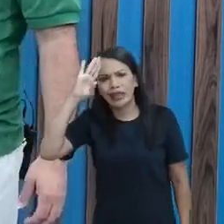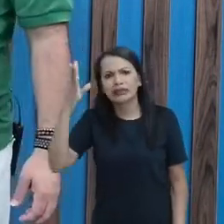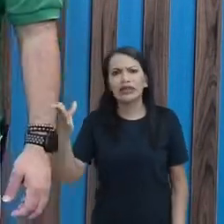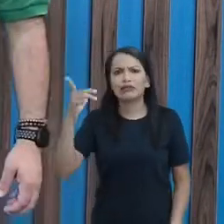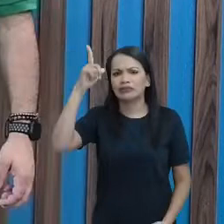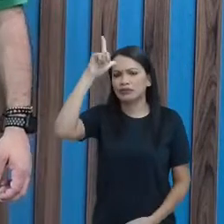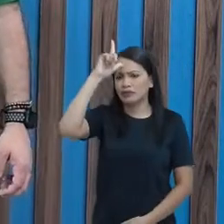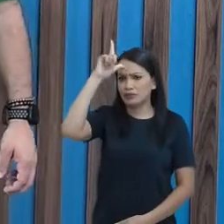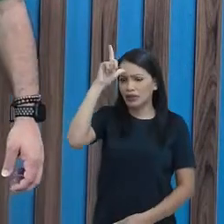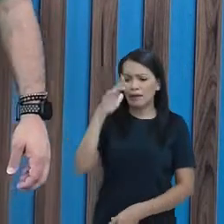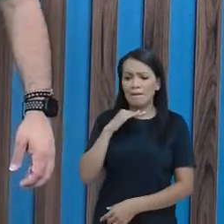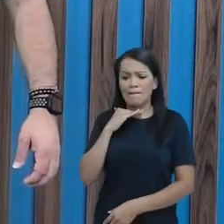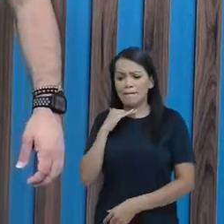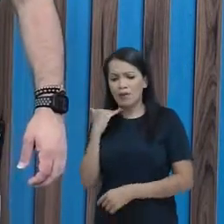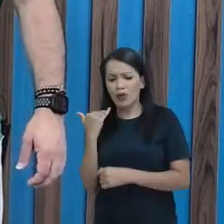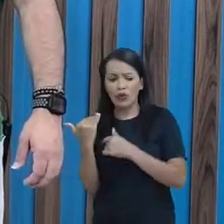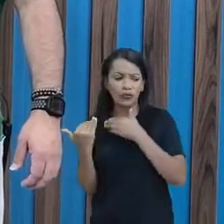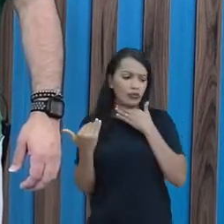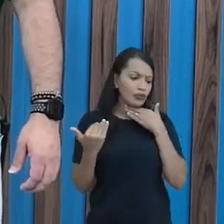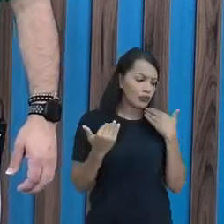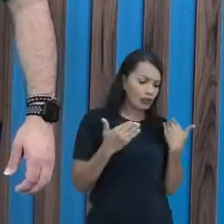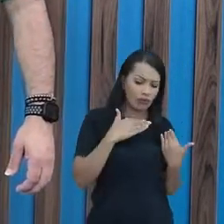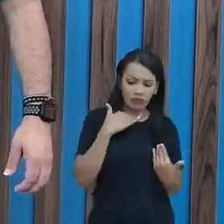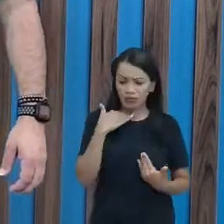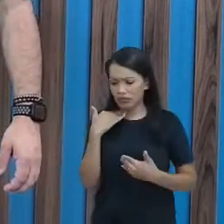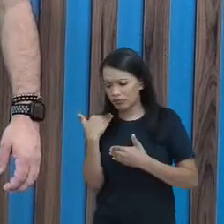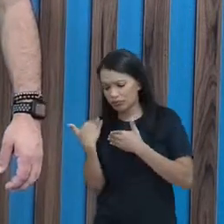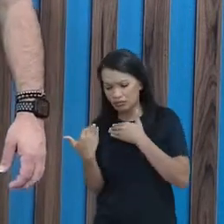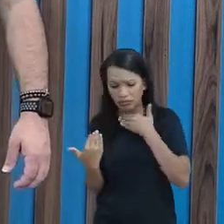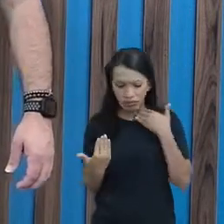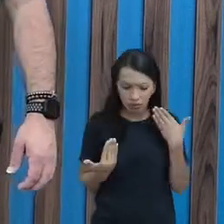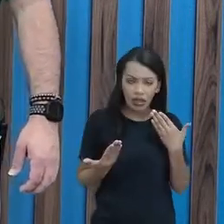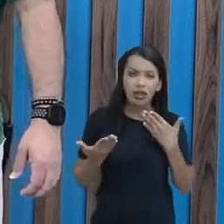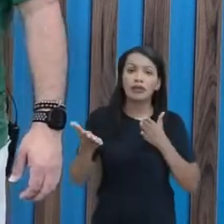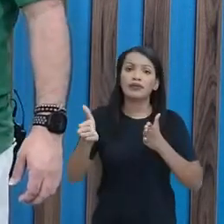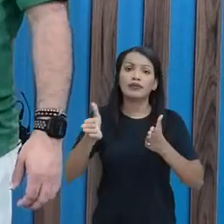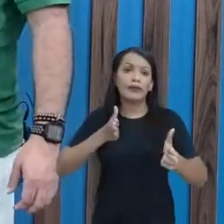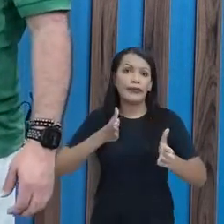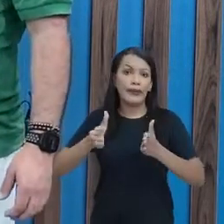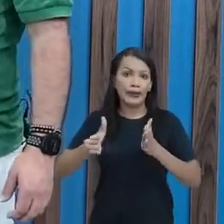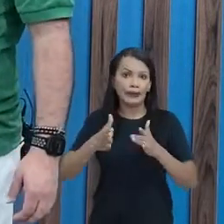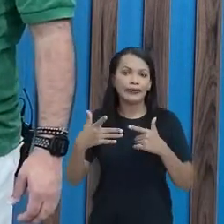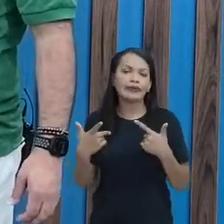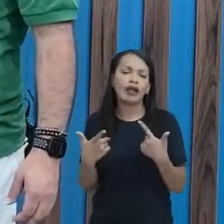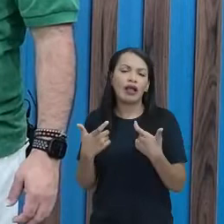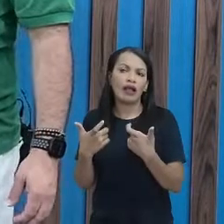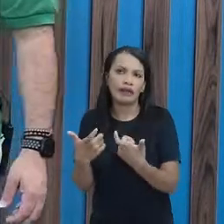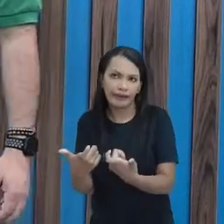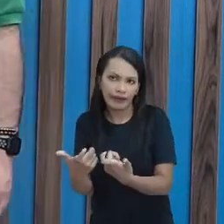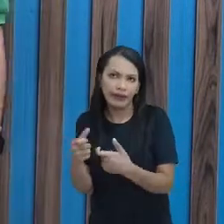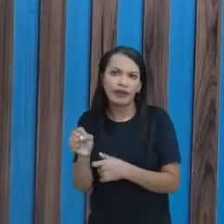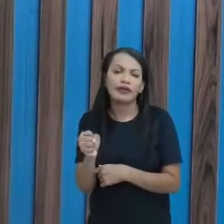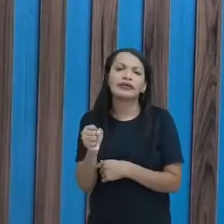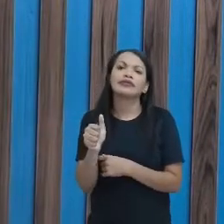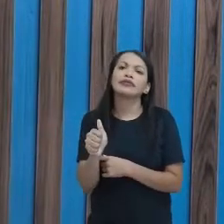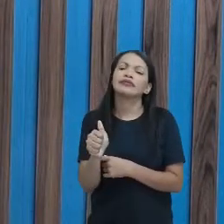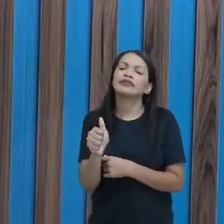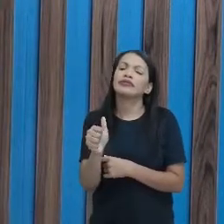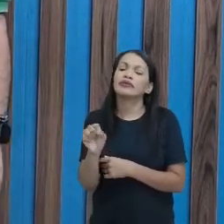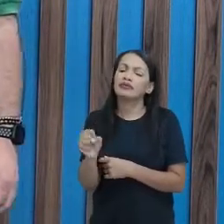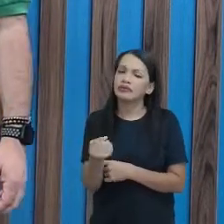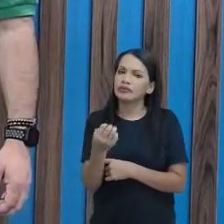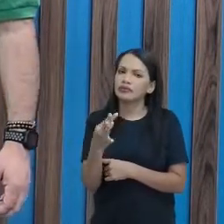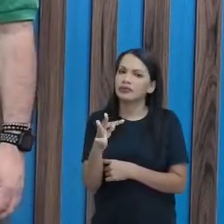alemães mortos, durante esse período aí da guerra, né, da Batalha de Stalingrado. E observe, toda